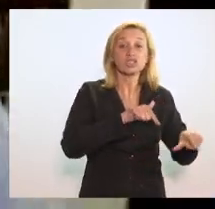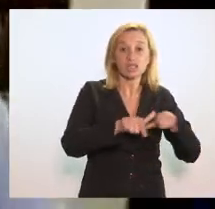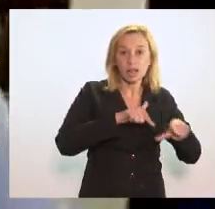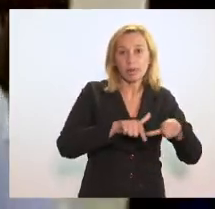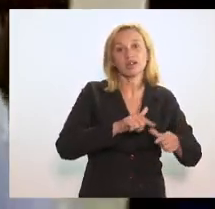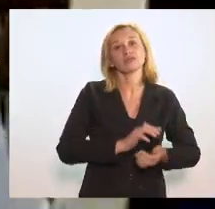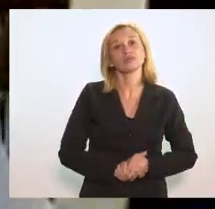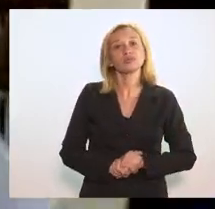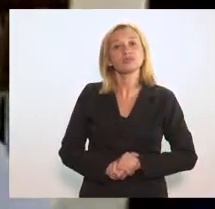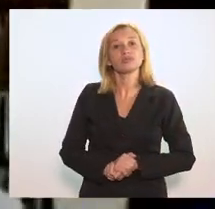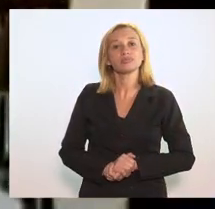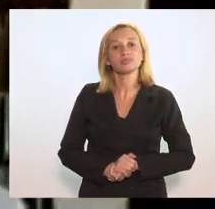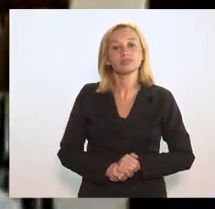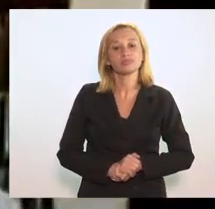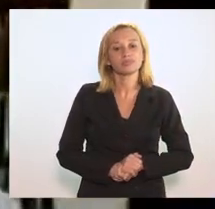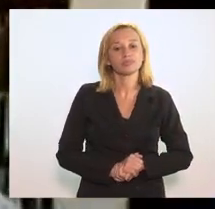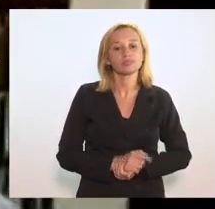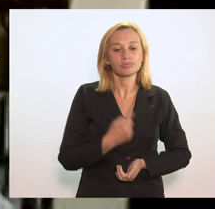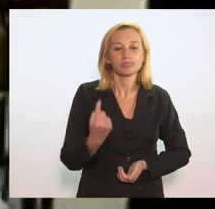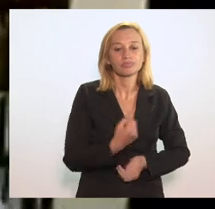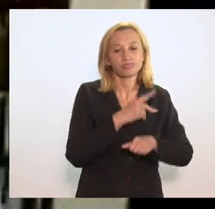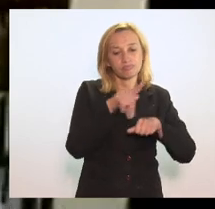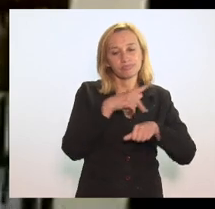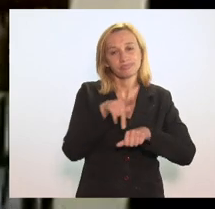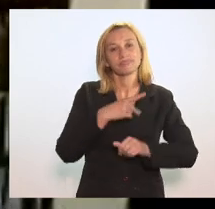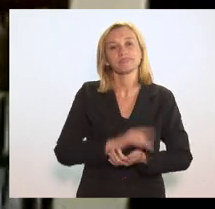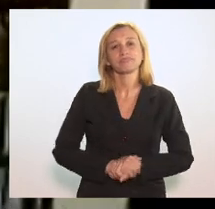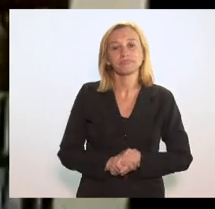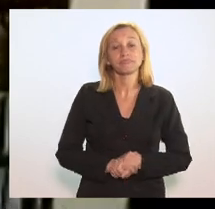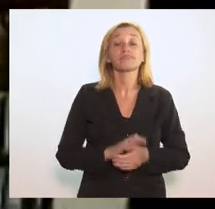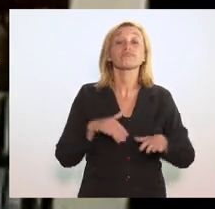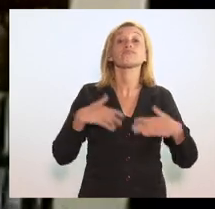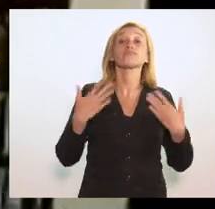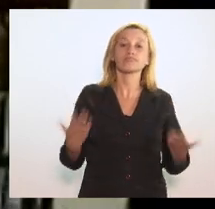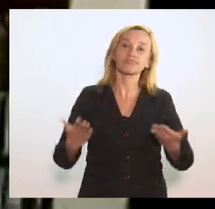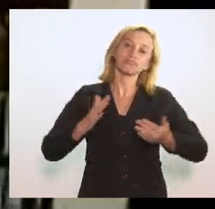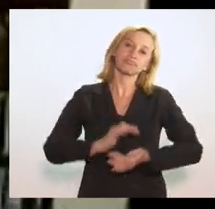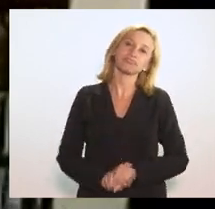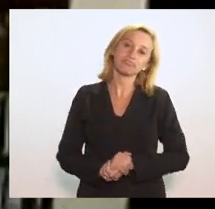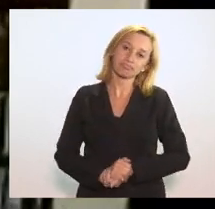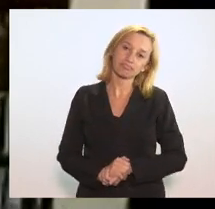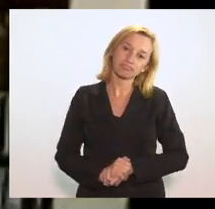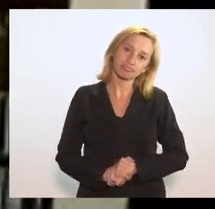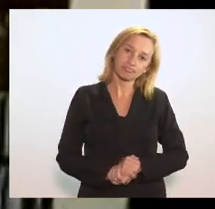que são os trabalhadores do nosso país. Então,